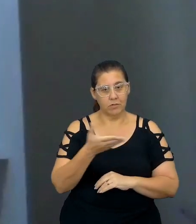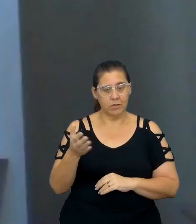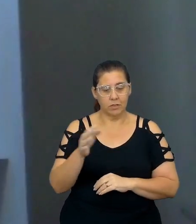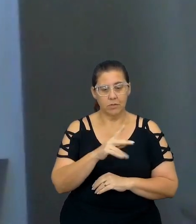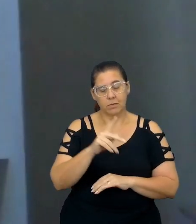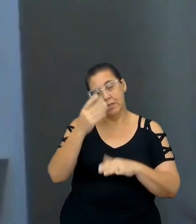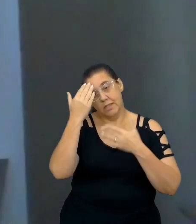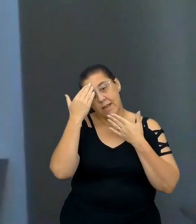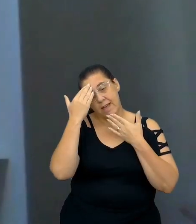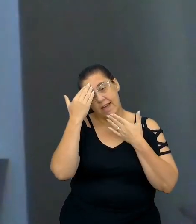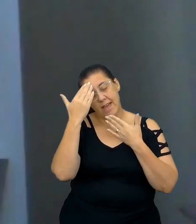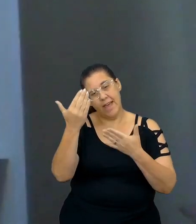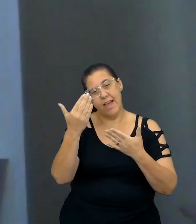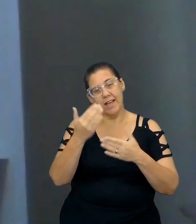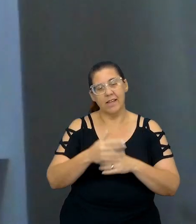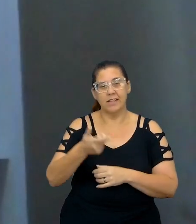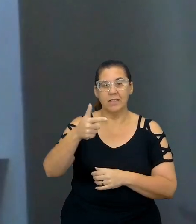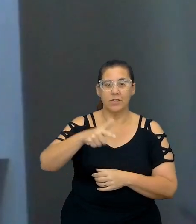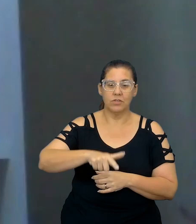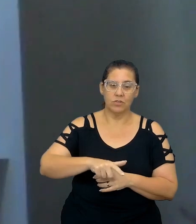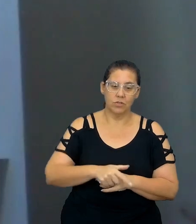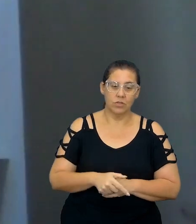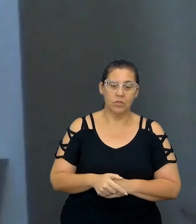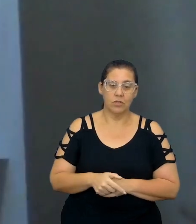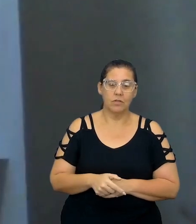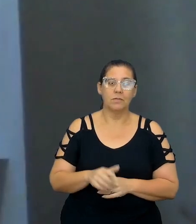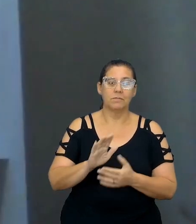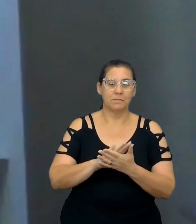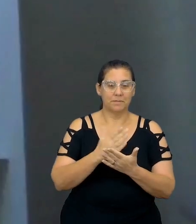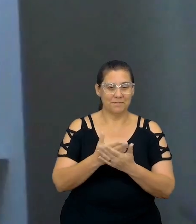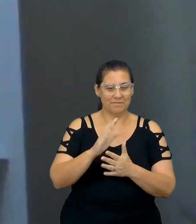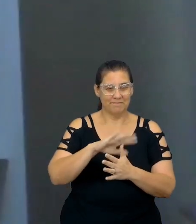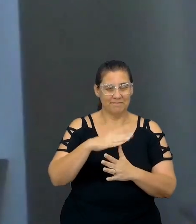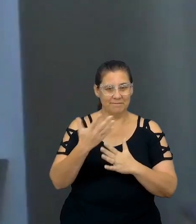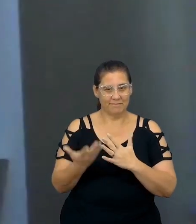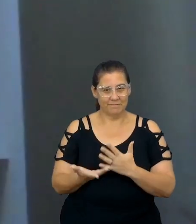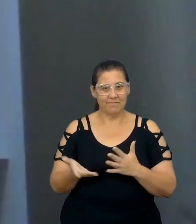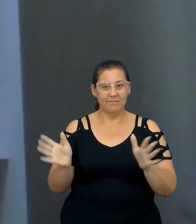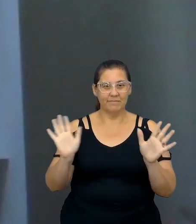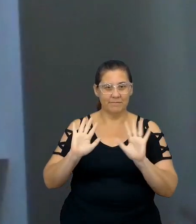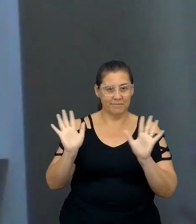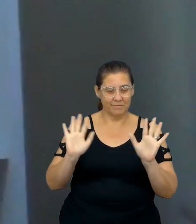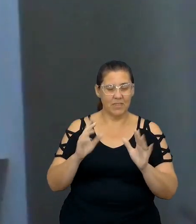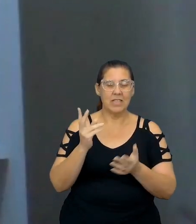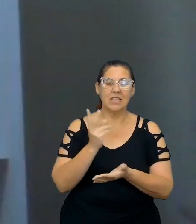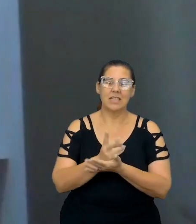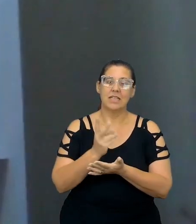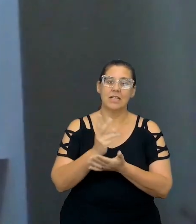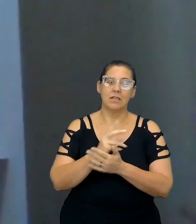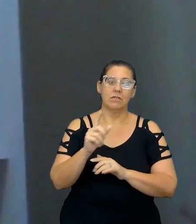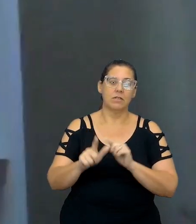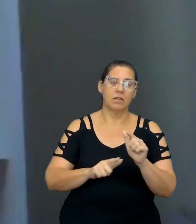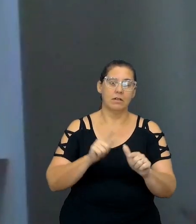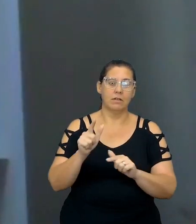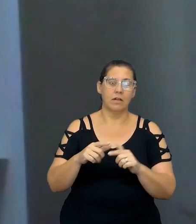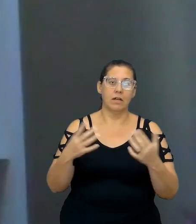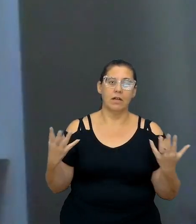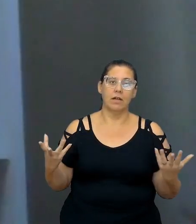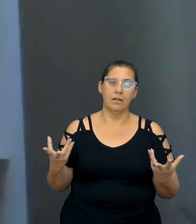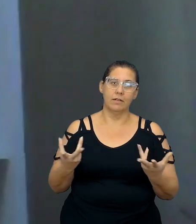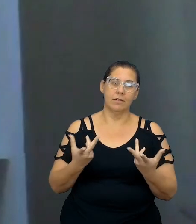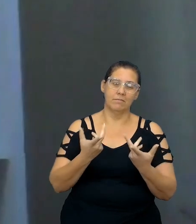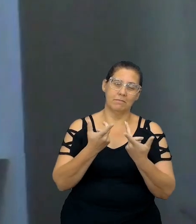professores, e agradecendo mais uma vez ao intérprete ou à intérprete de Libras, que sempre faz um trabalho incrível aqui para